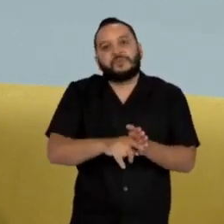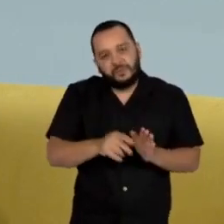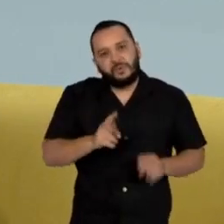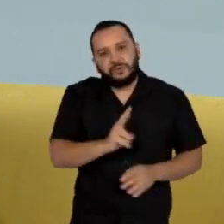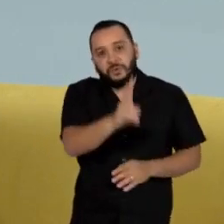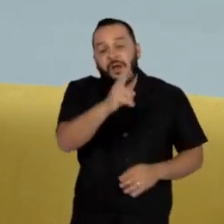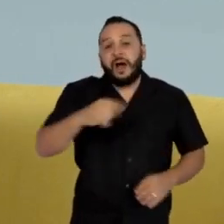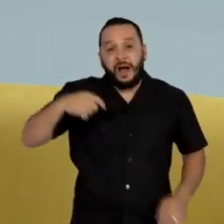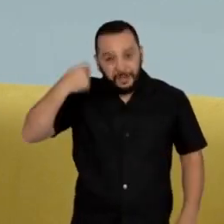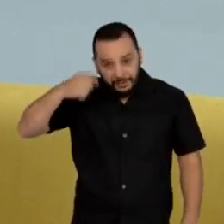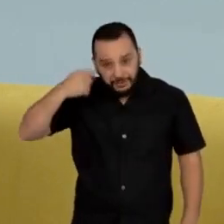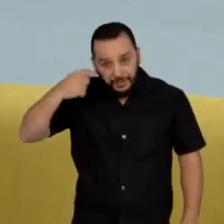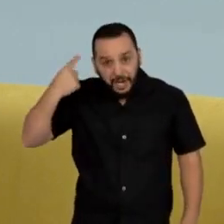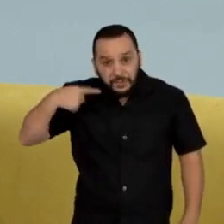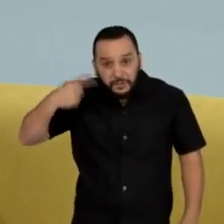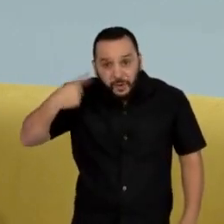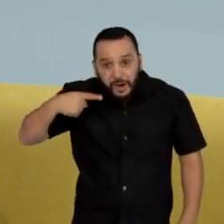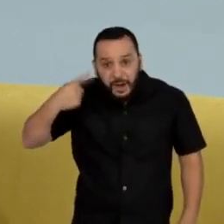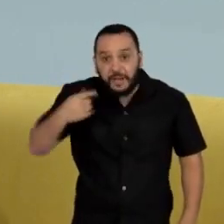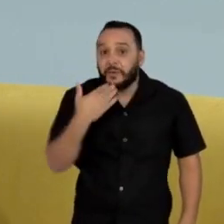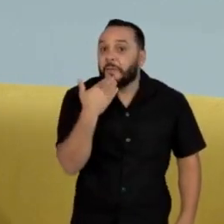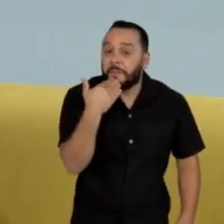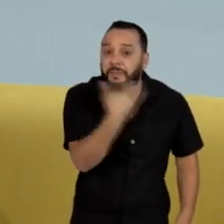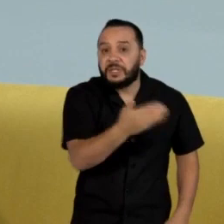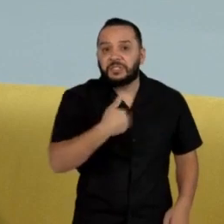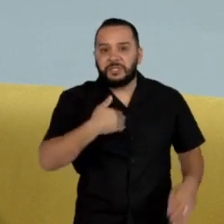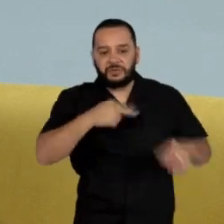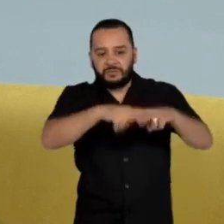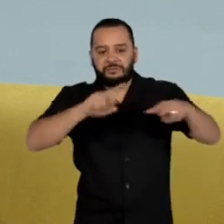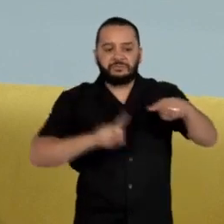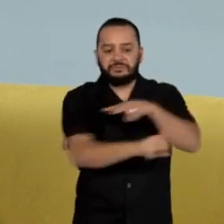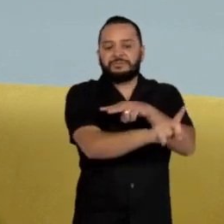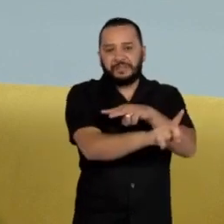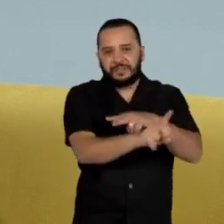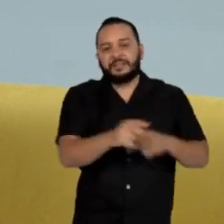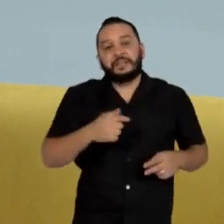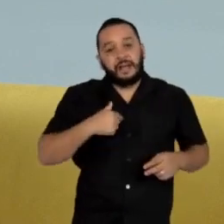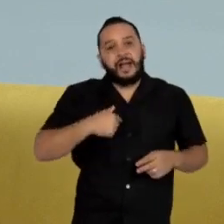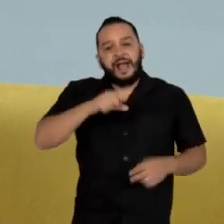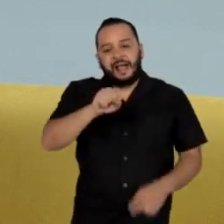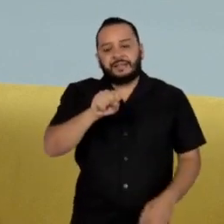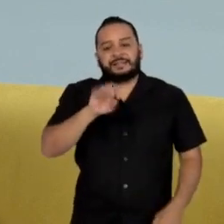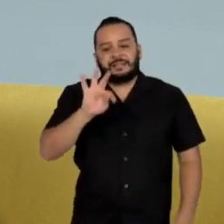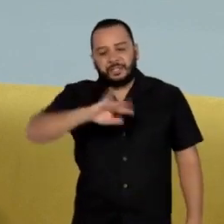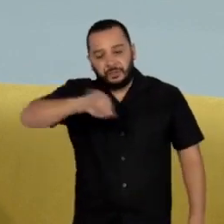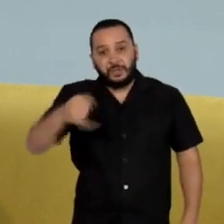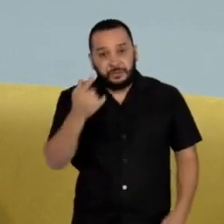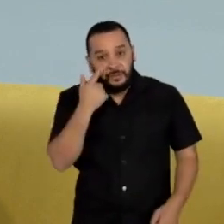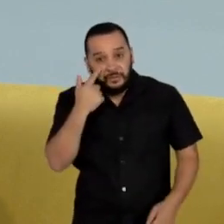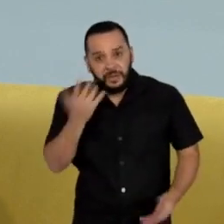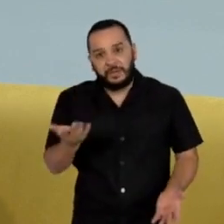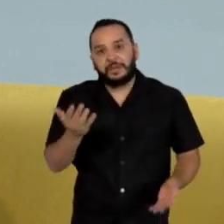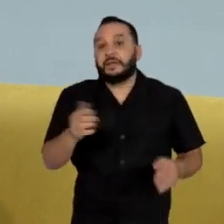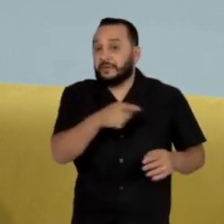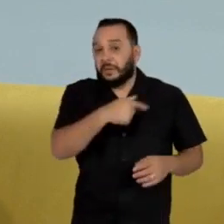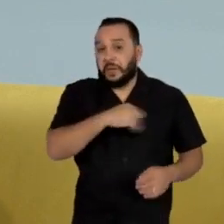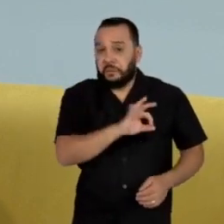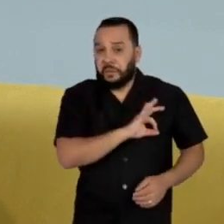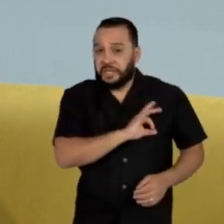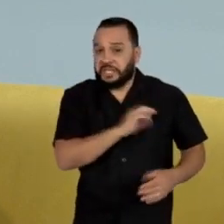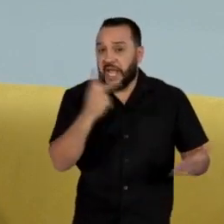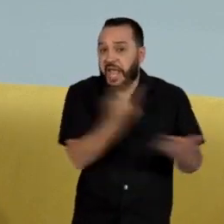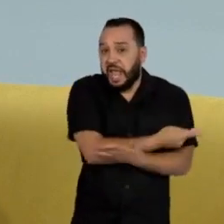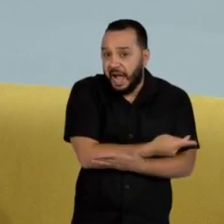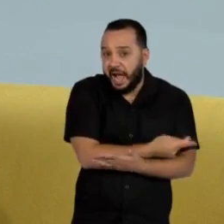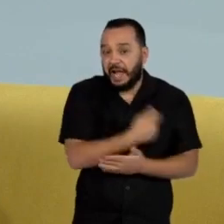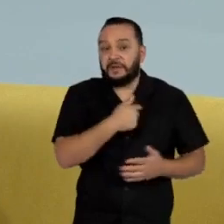de defesa devem apresentar um habeas corpus, que será analisado pelo STJ, e afirmam que a polícia está fazendo um caminho inverso,